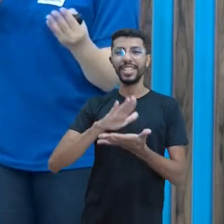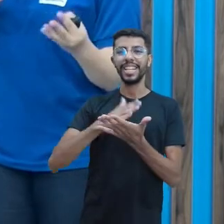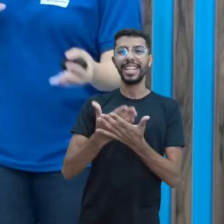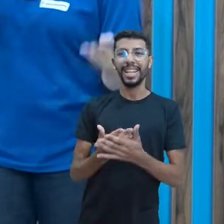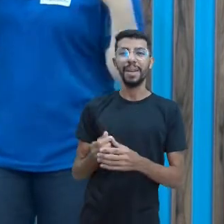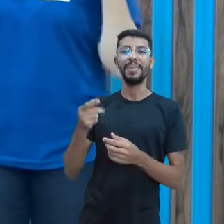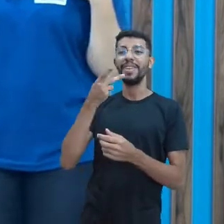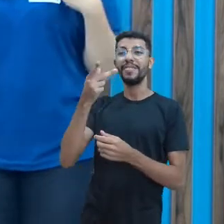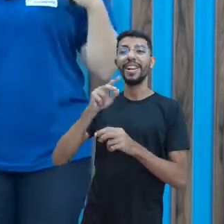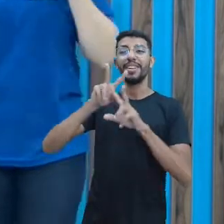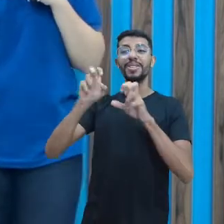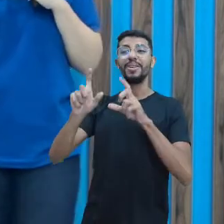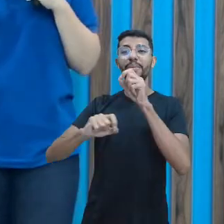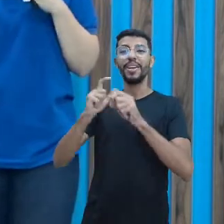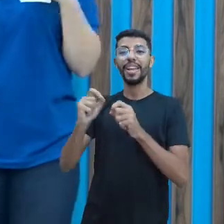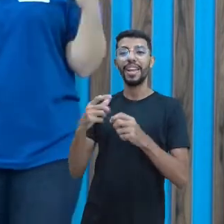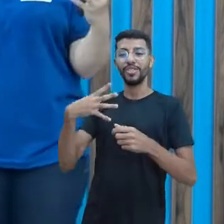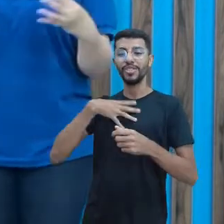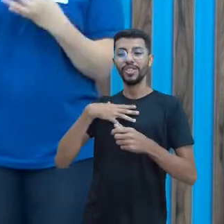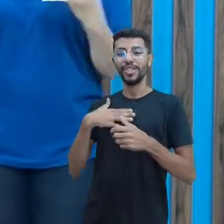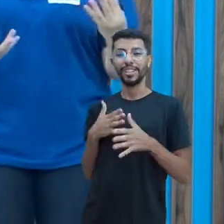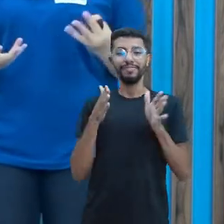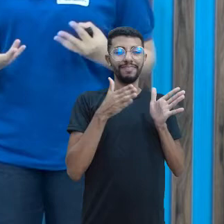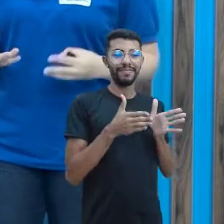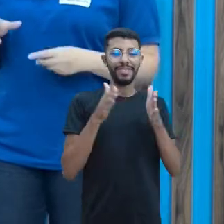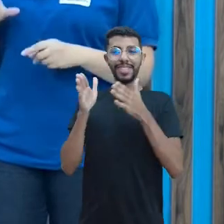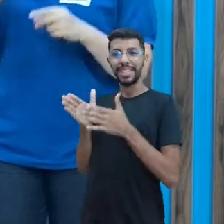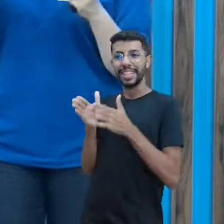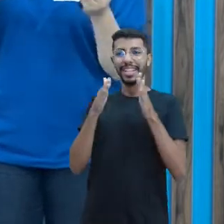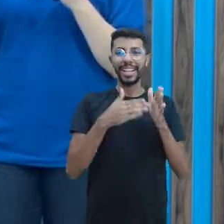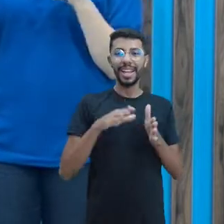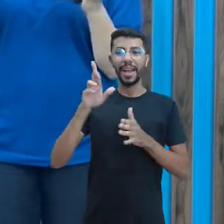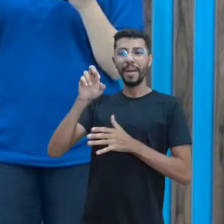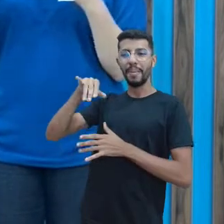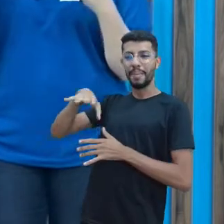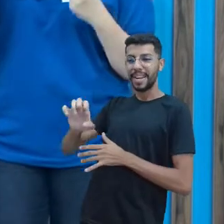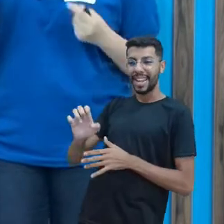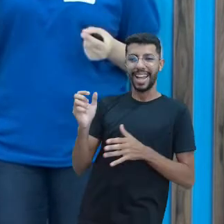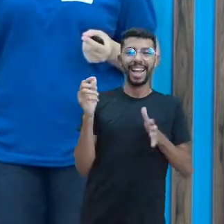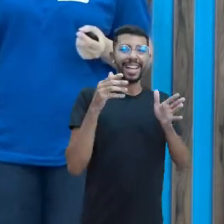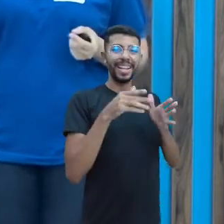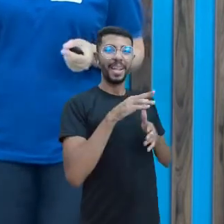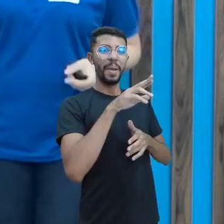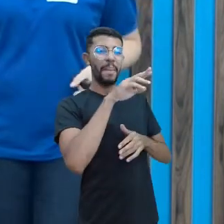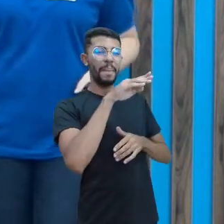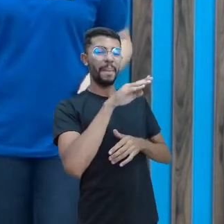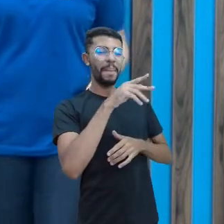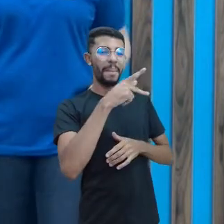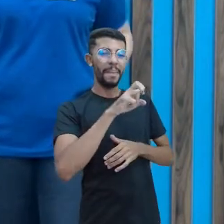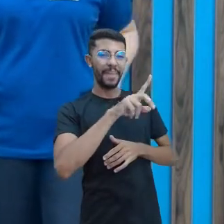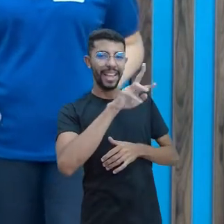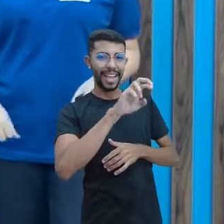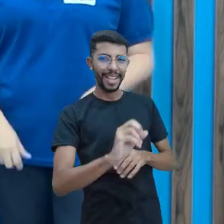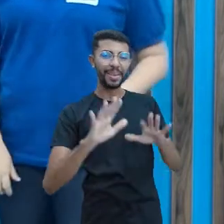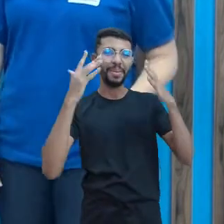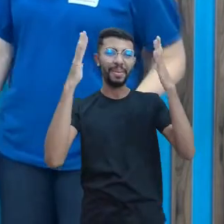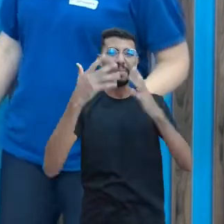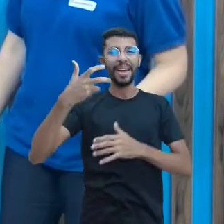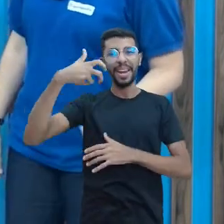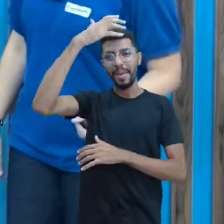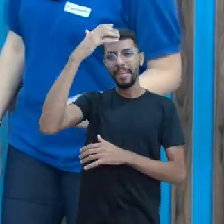vira para um lado, quando eu estou falando, ele vira para o outro, já para facilitar isso. Ele está fazendo um movimento, eu só reparando aqui, ó. Parabéns, viu,